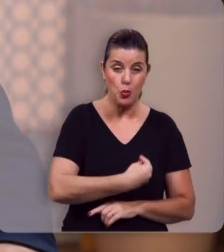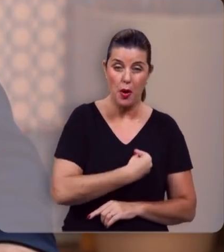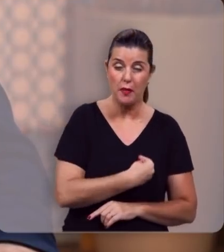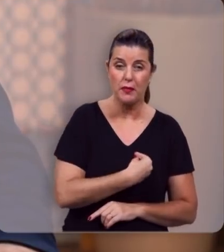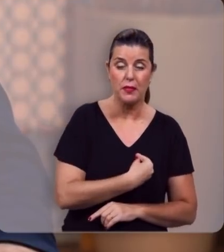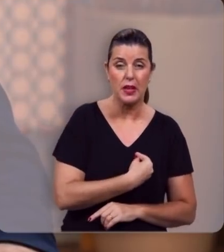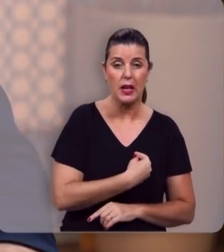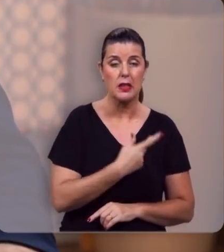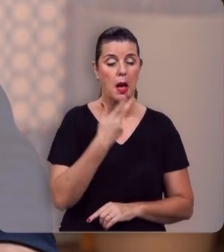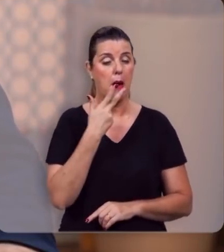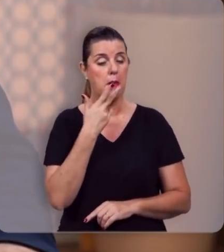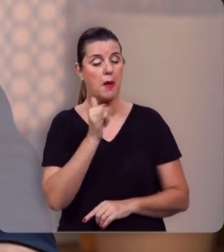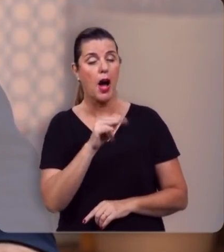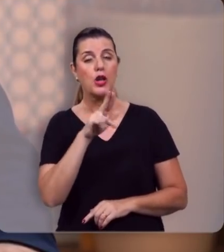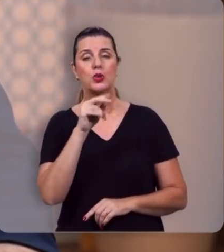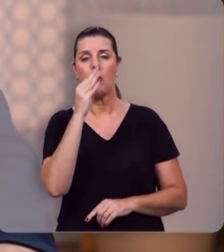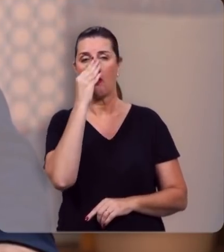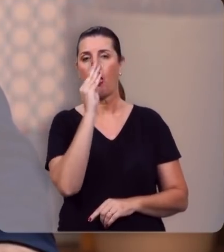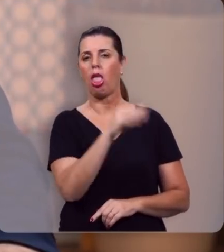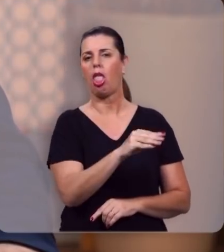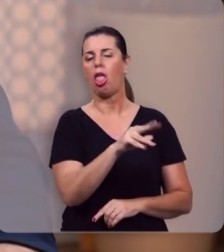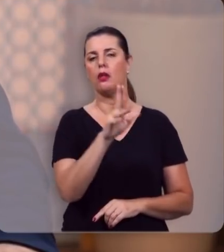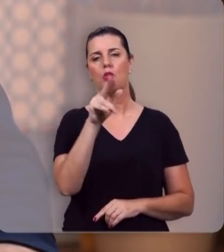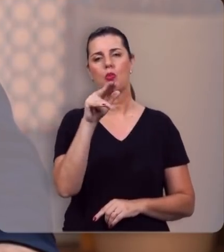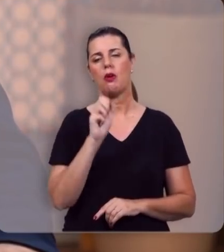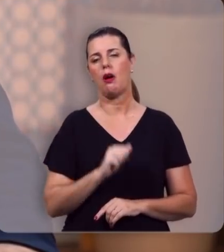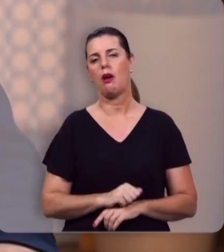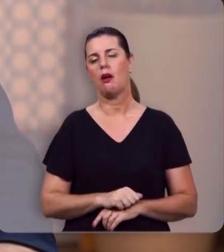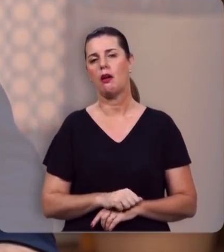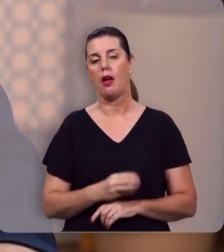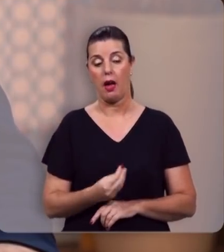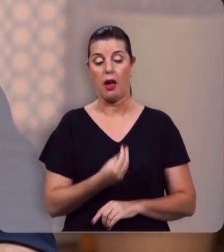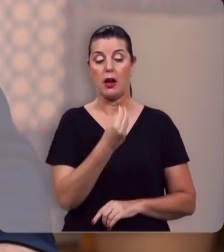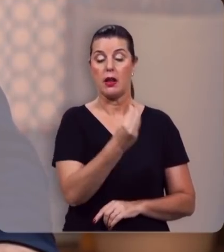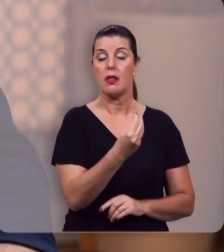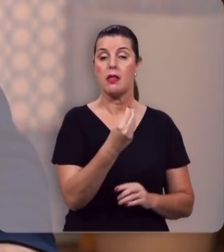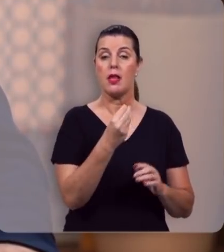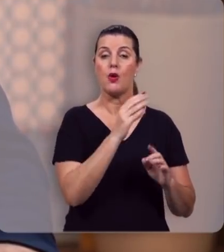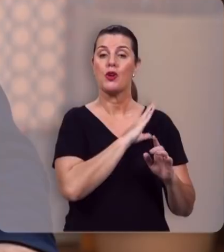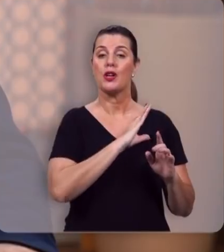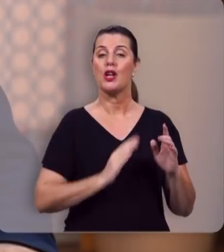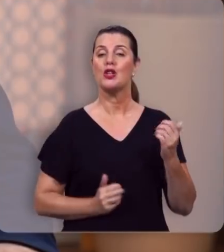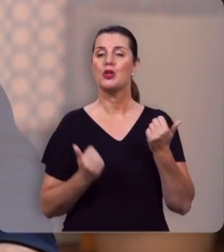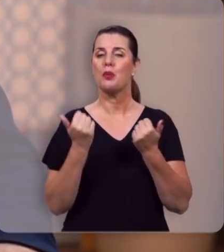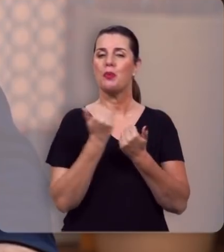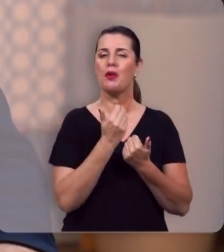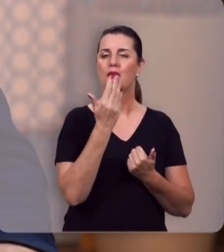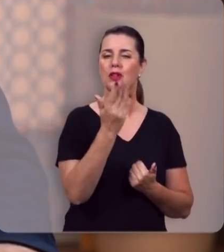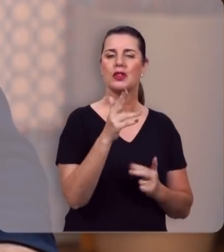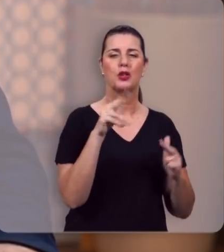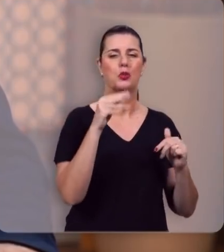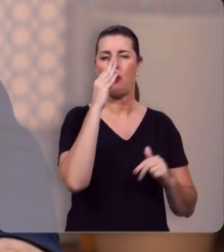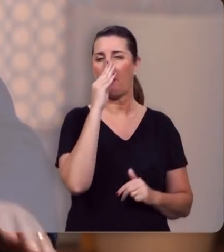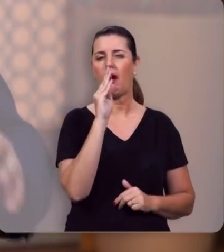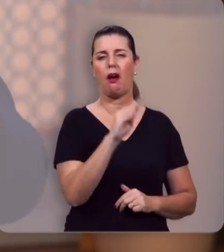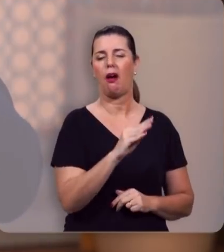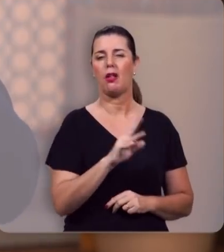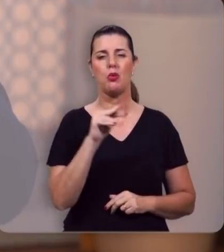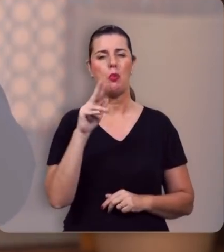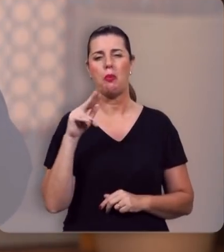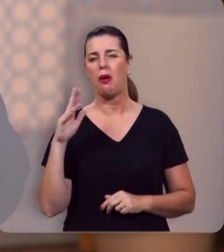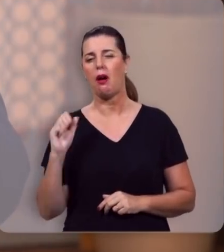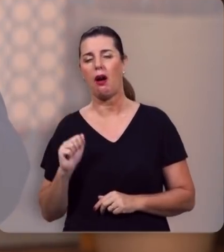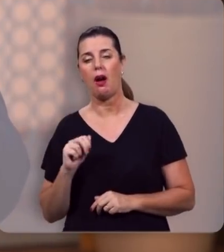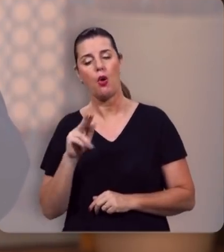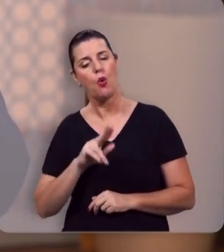vida, esse pai não te abandonou. Ele deu Cristo por você. Ele nunca te abandona. Às vezes